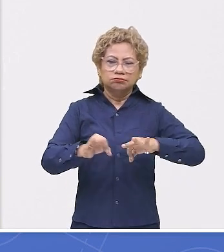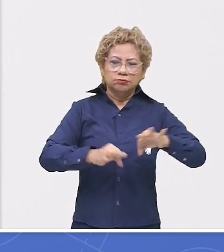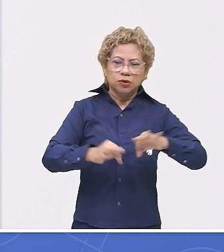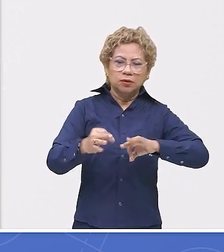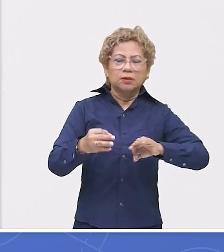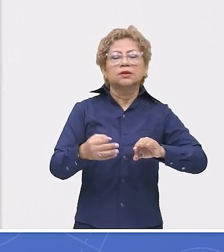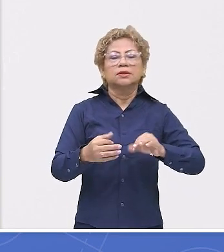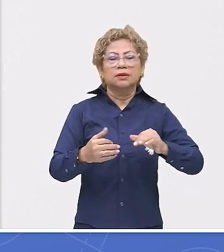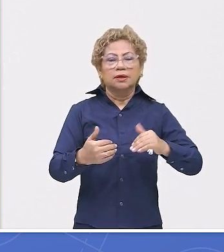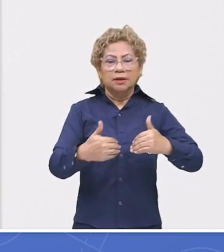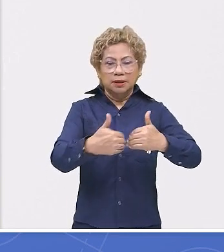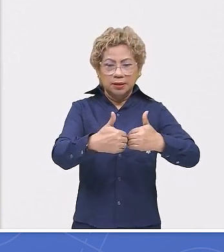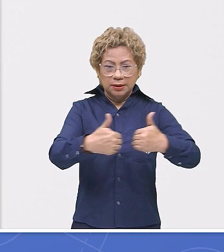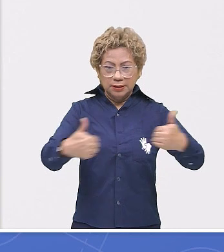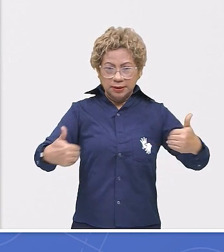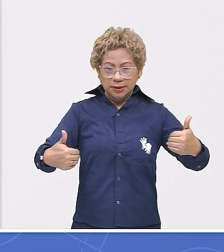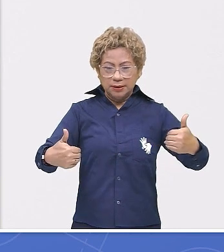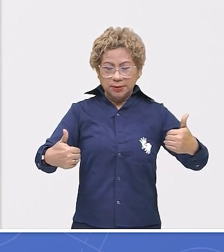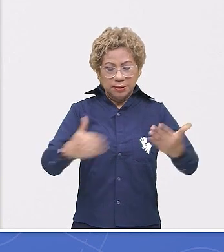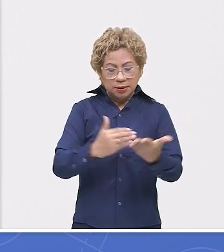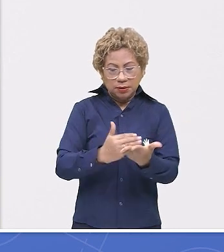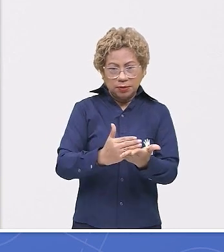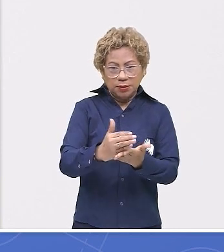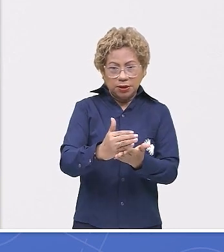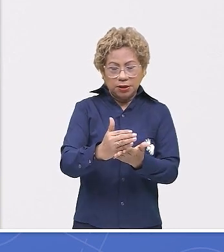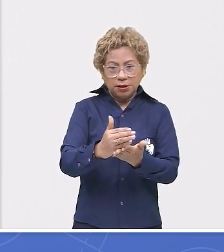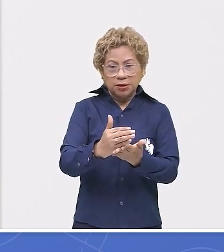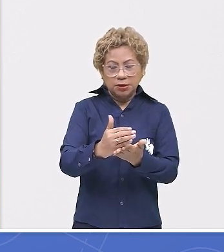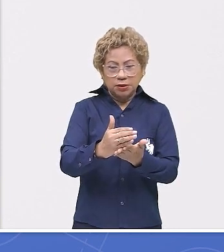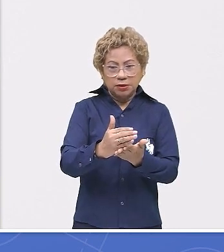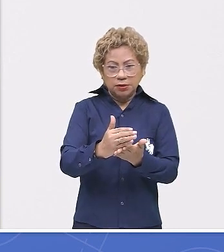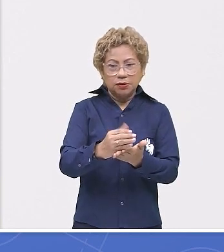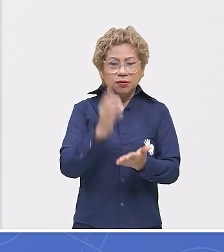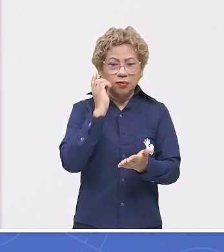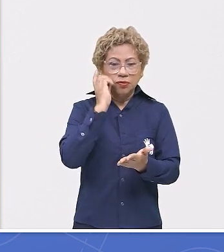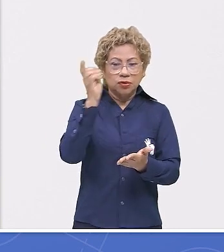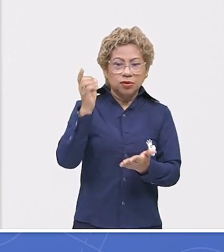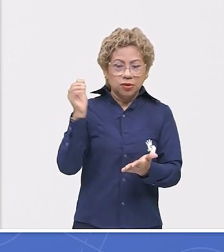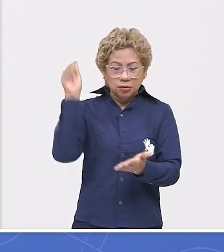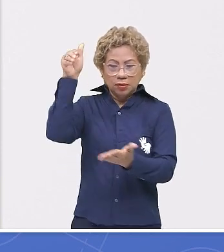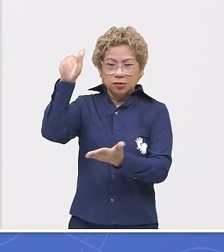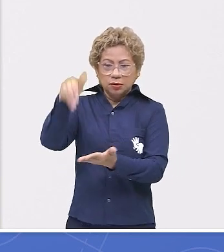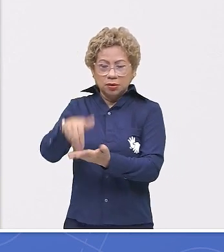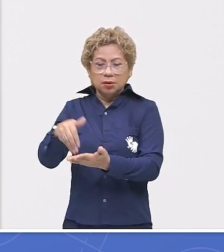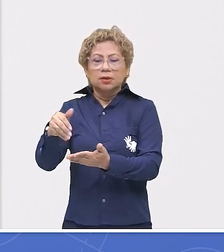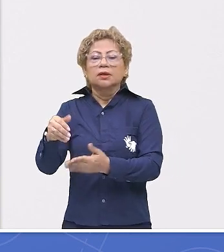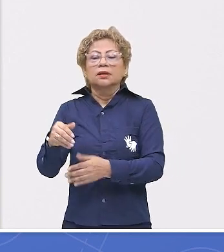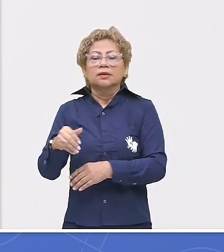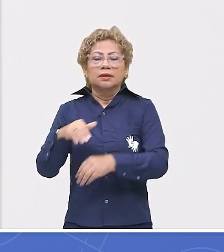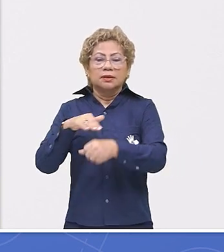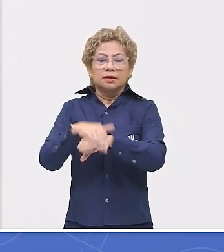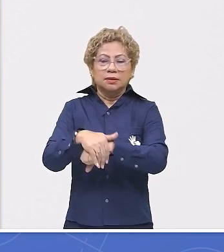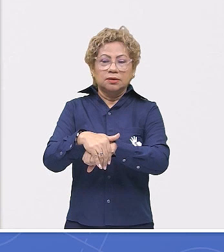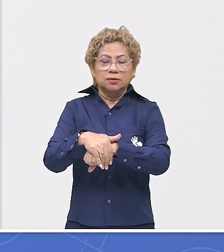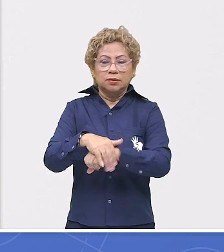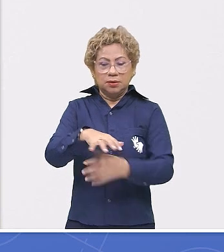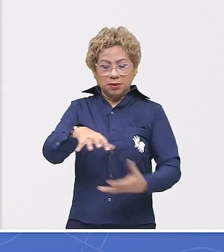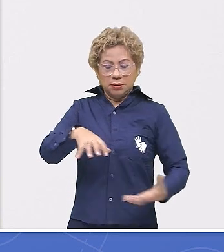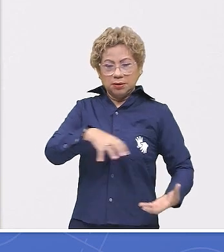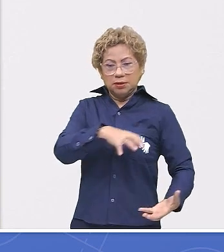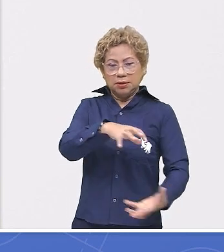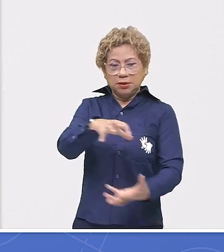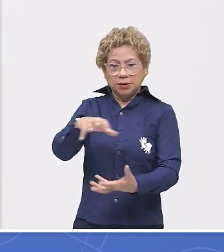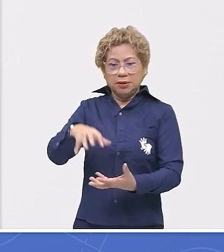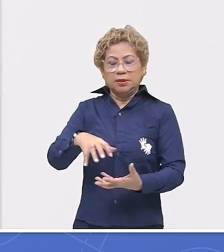separação entre o início e o final aí do dia civil na Terra, tá? Então, é a partir aí dessa linha internacional